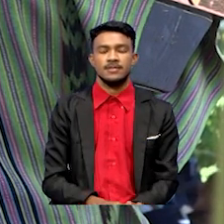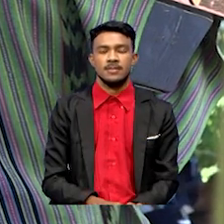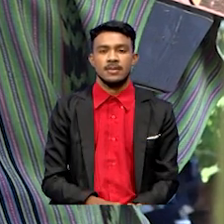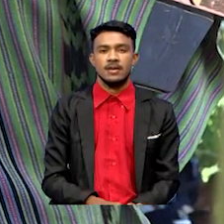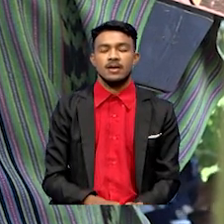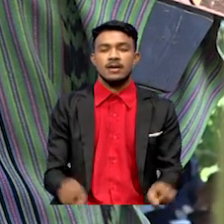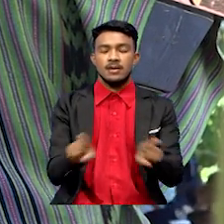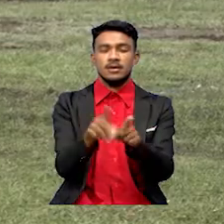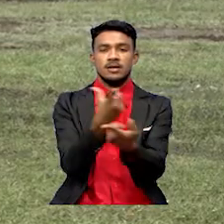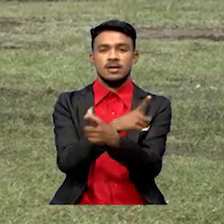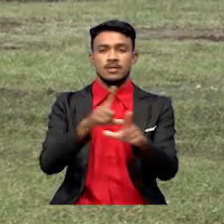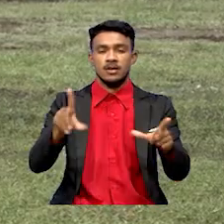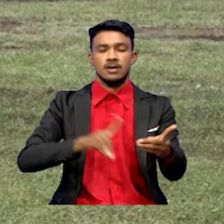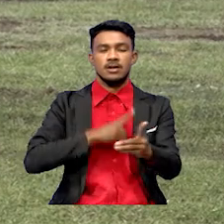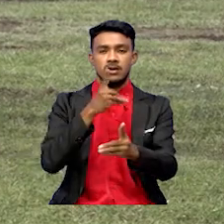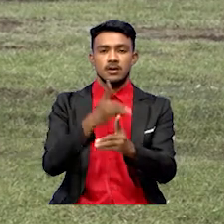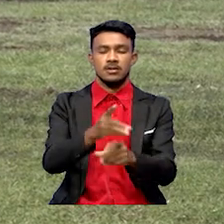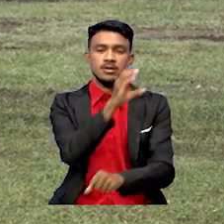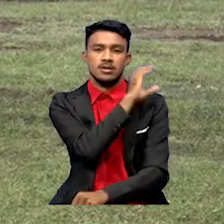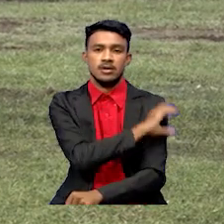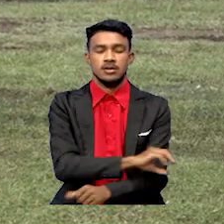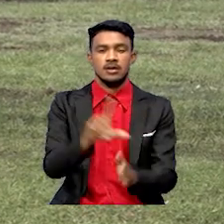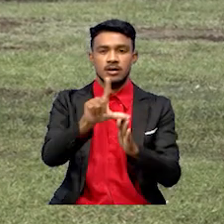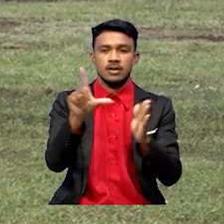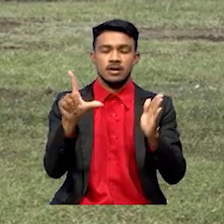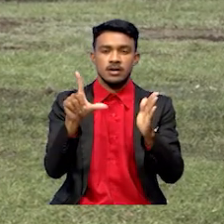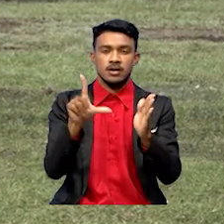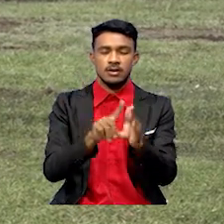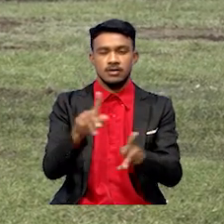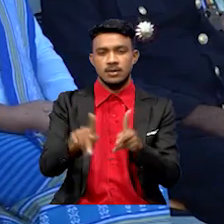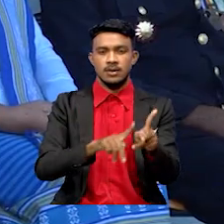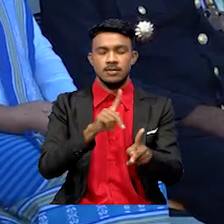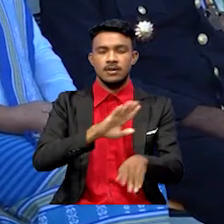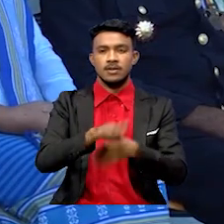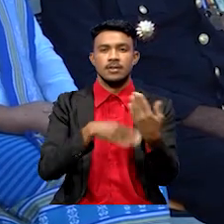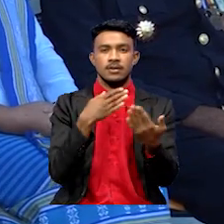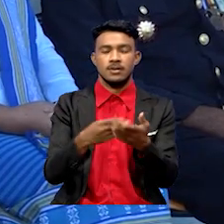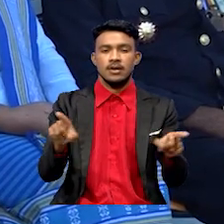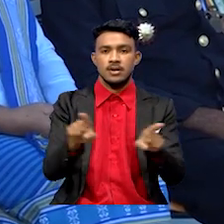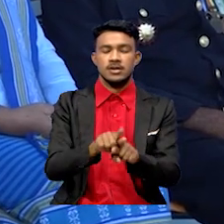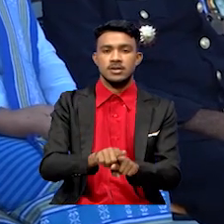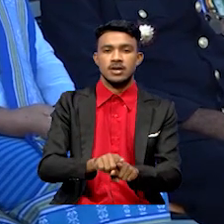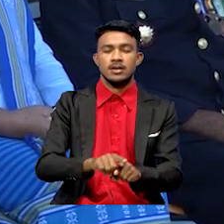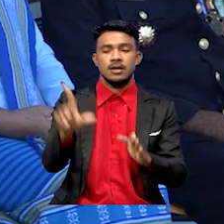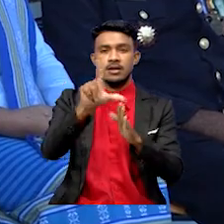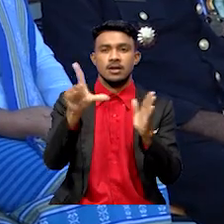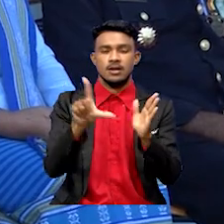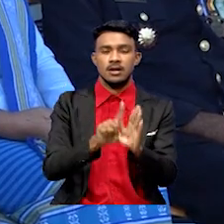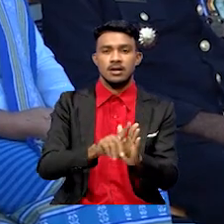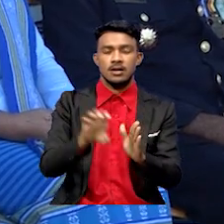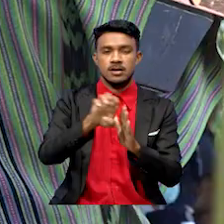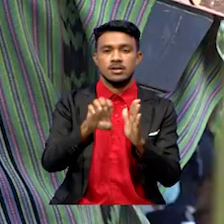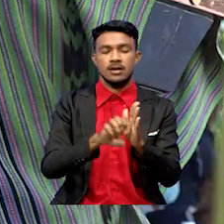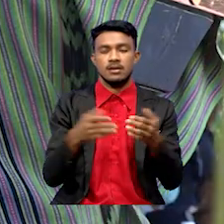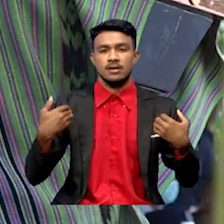tempo a liberdade eo direito a segurança é um direito fundamental do cidadão consagrado na constituição que o estado terá